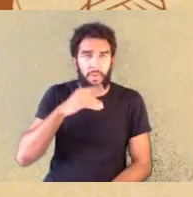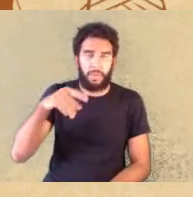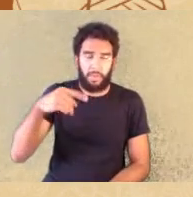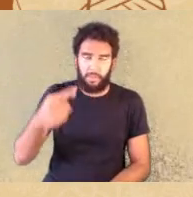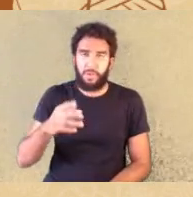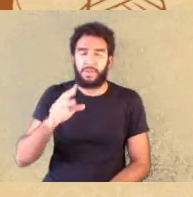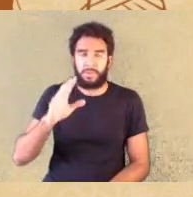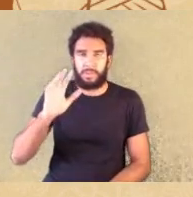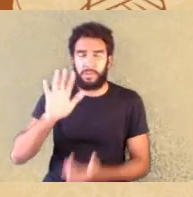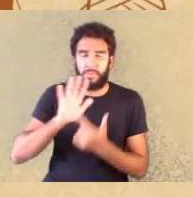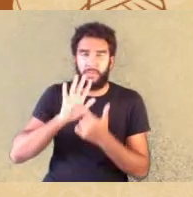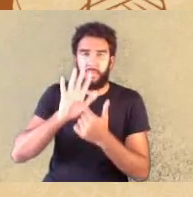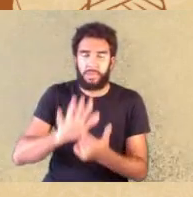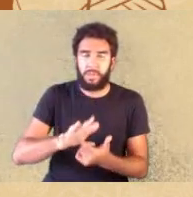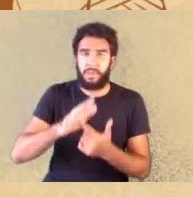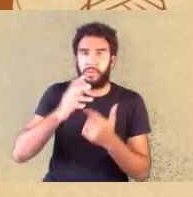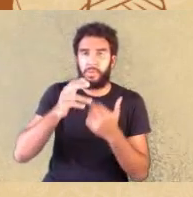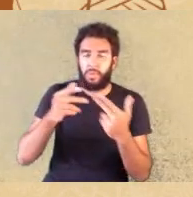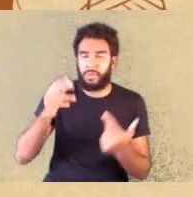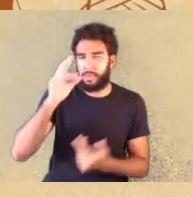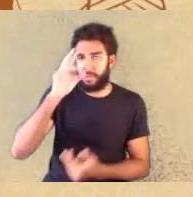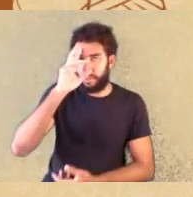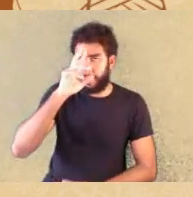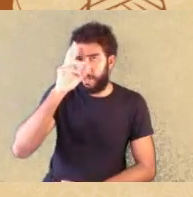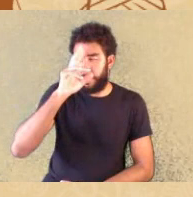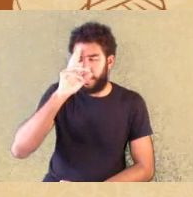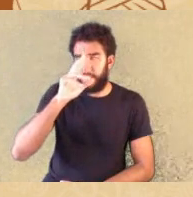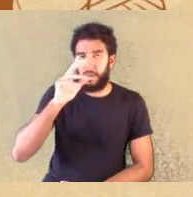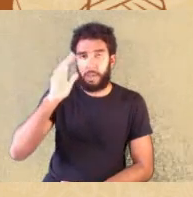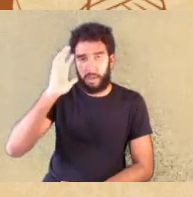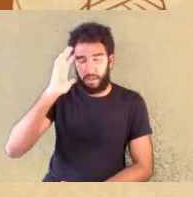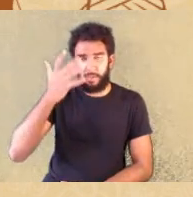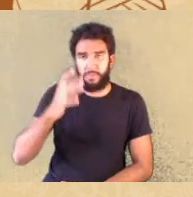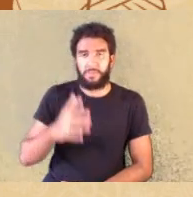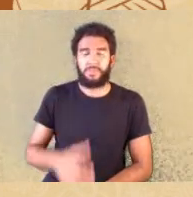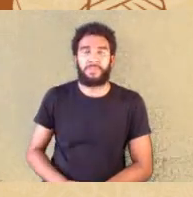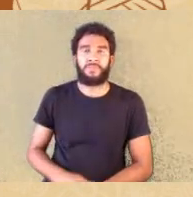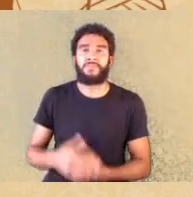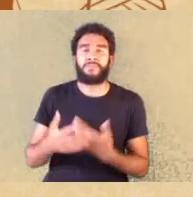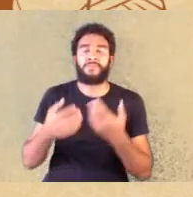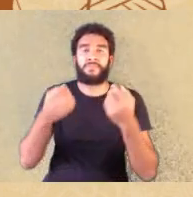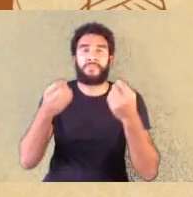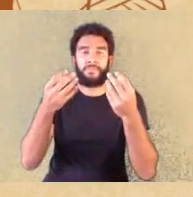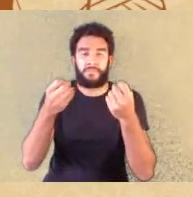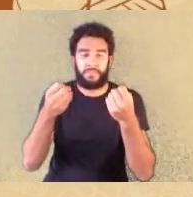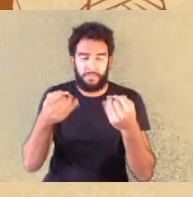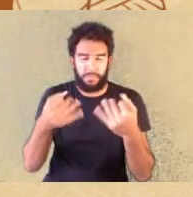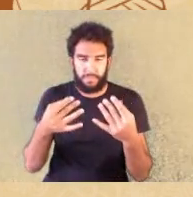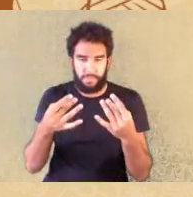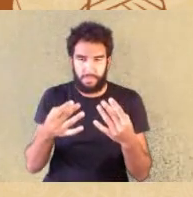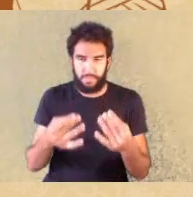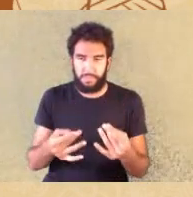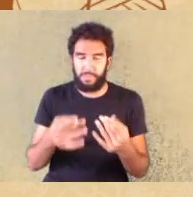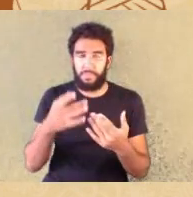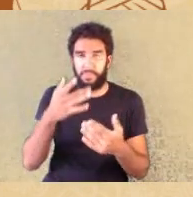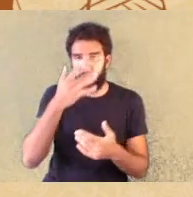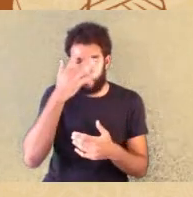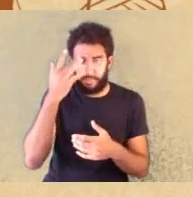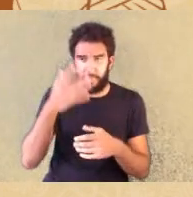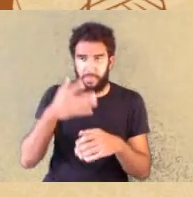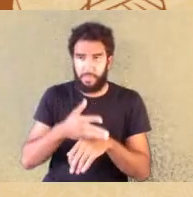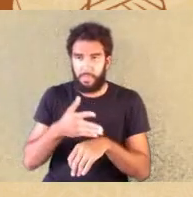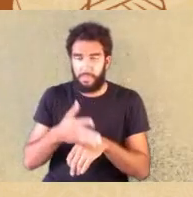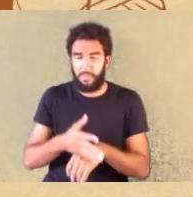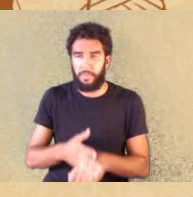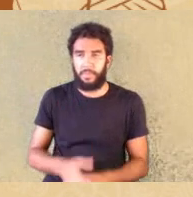chegaram. Então, foram essas as definições, tá? O número de participantes, mas para vocês terem ideia